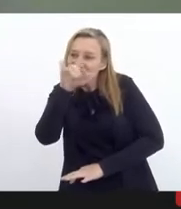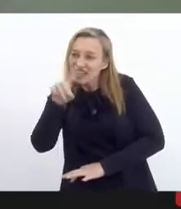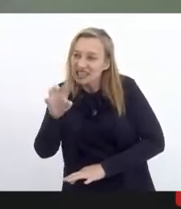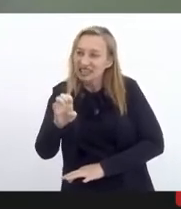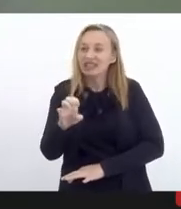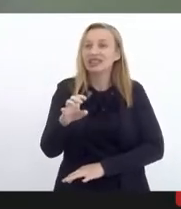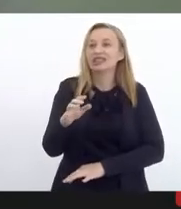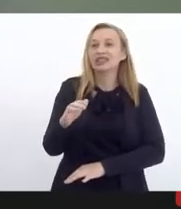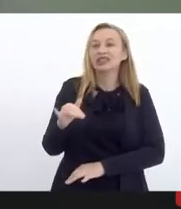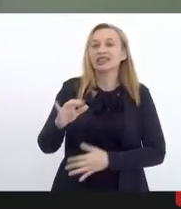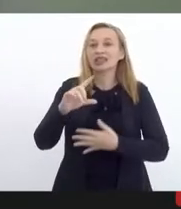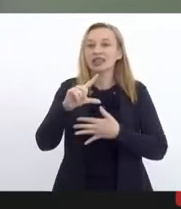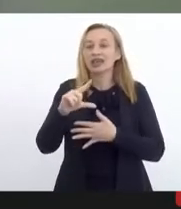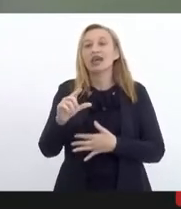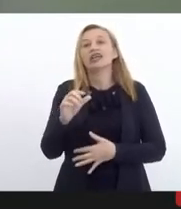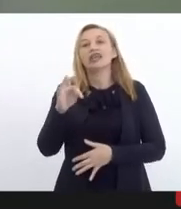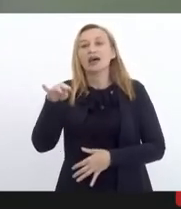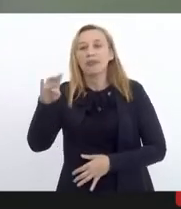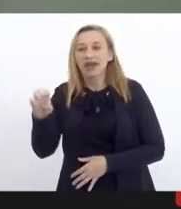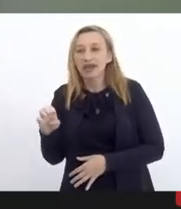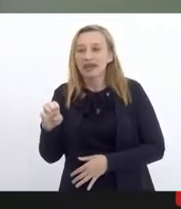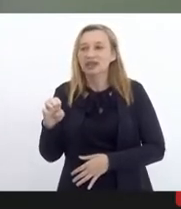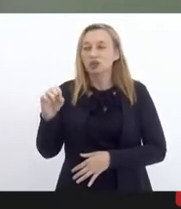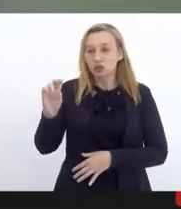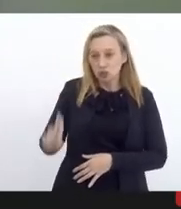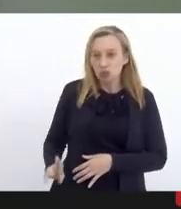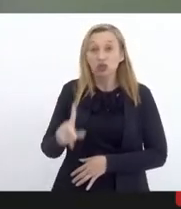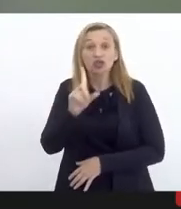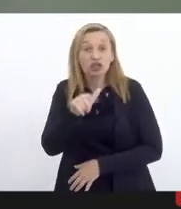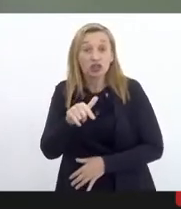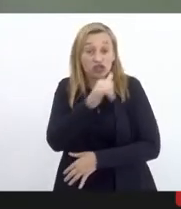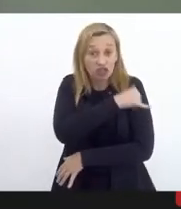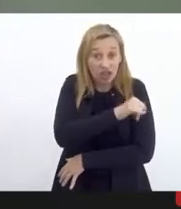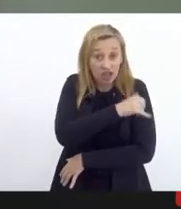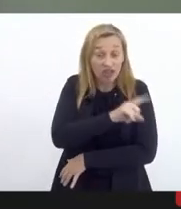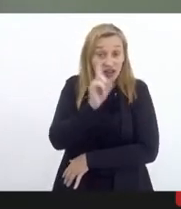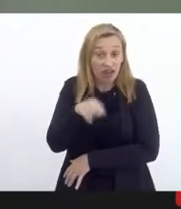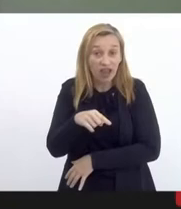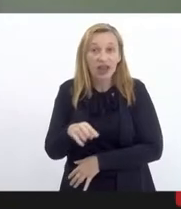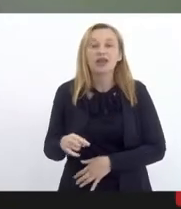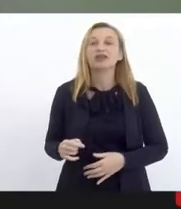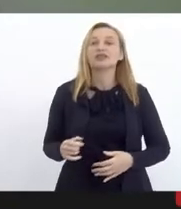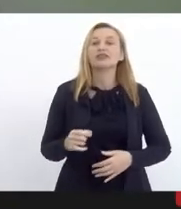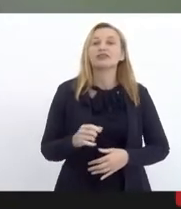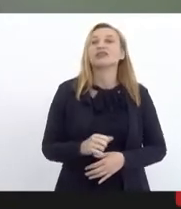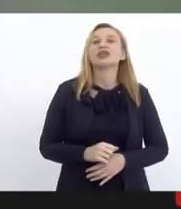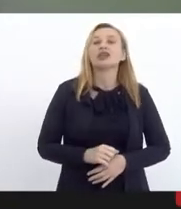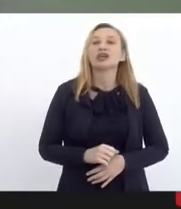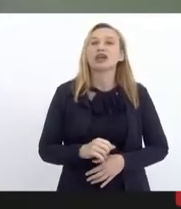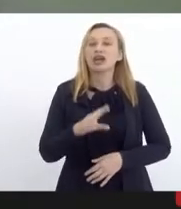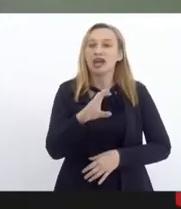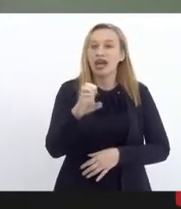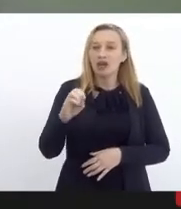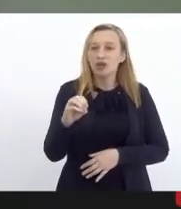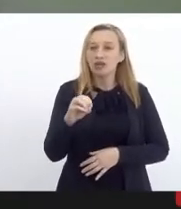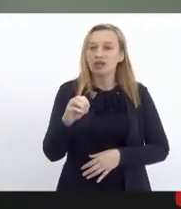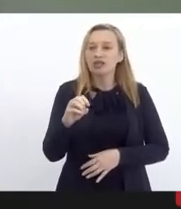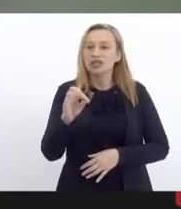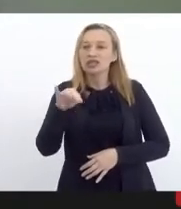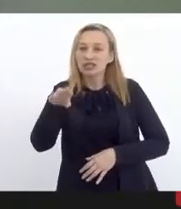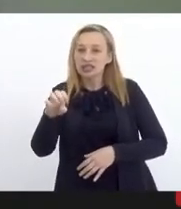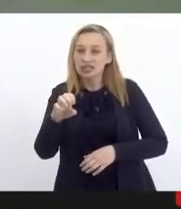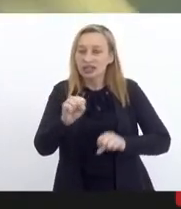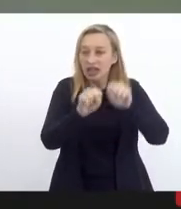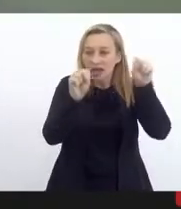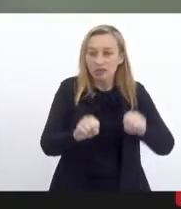potente ecossistema de inovação que o Rio de Janeiro é. O Rio de Janeiro é o maior ecossistema de inovação do país, só que ele